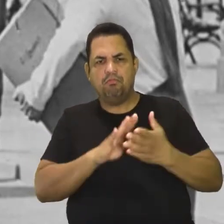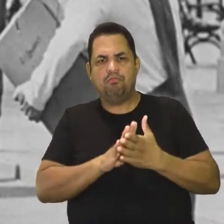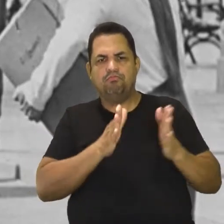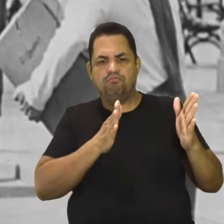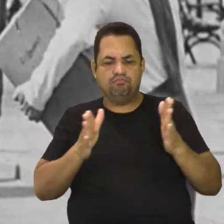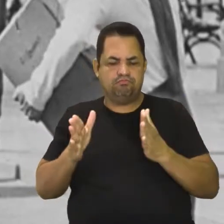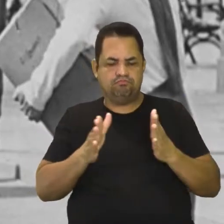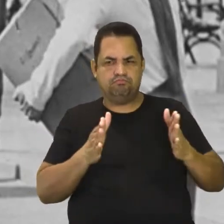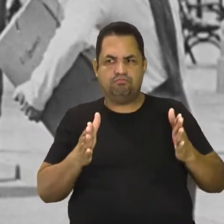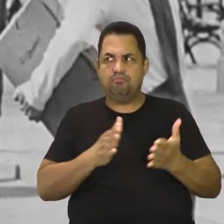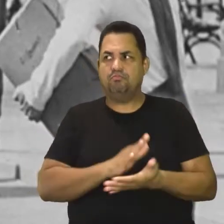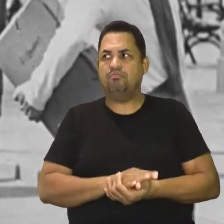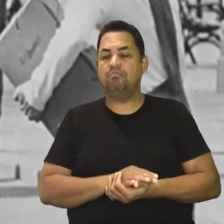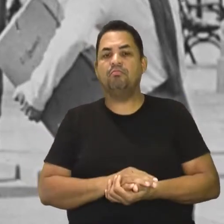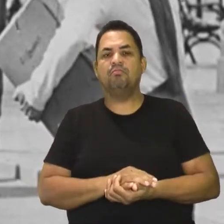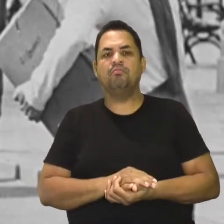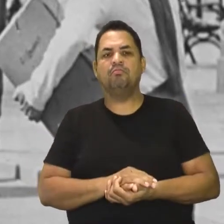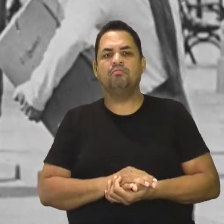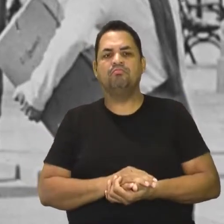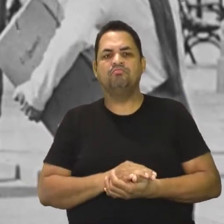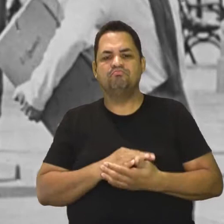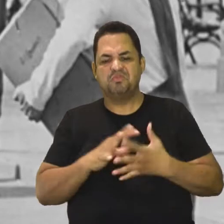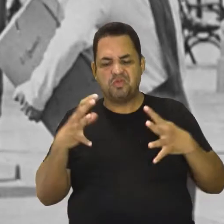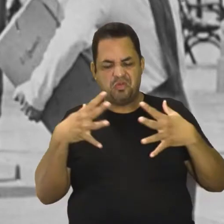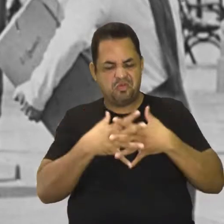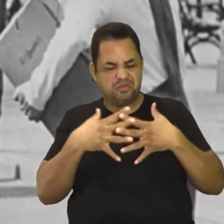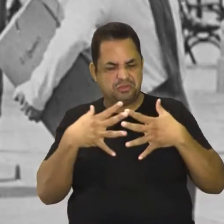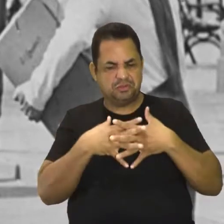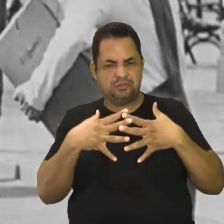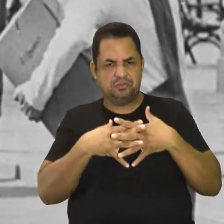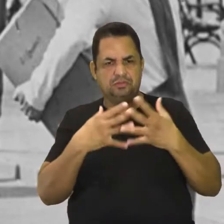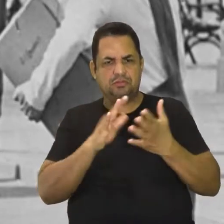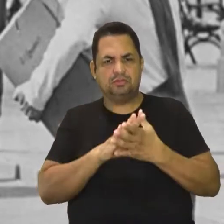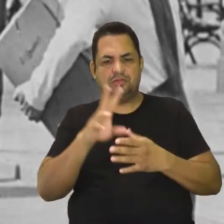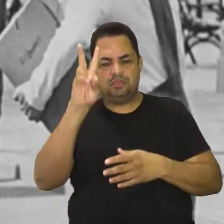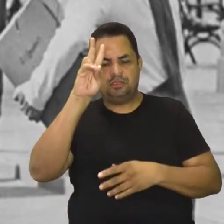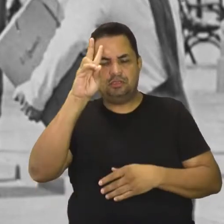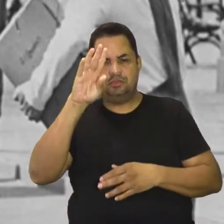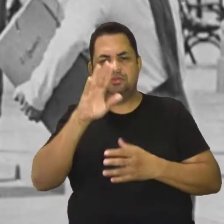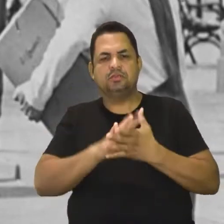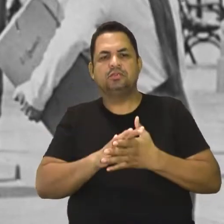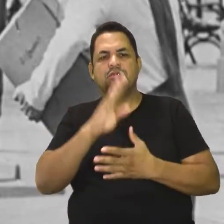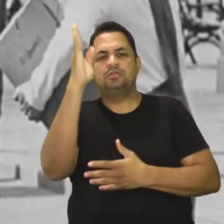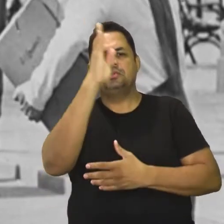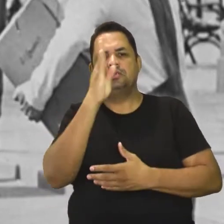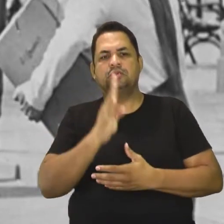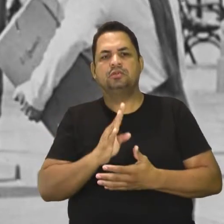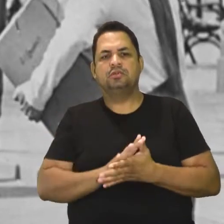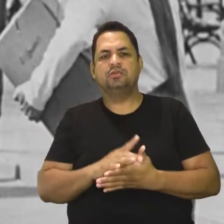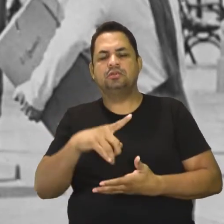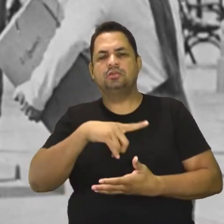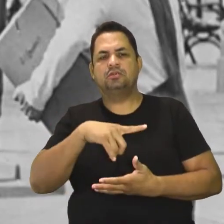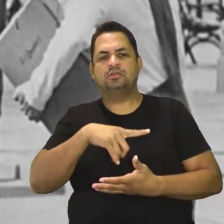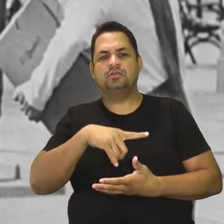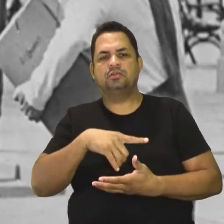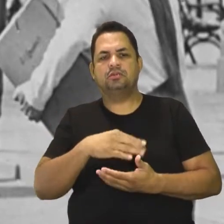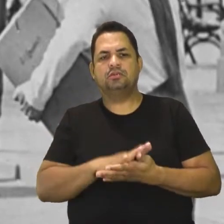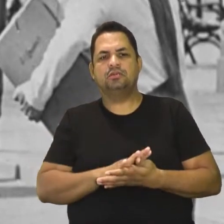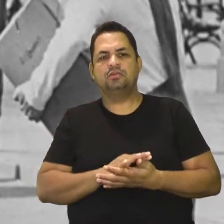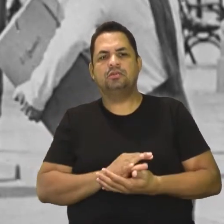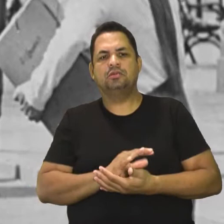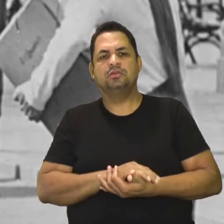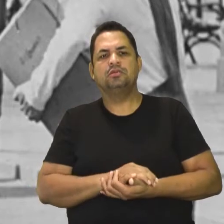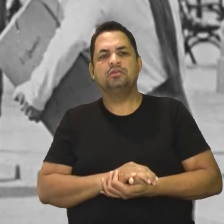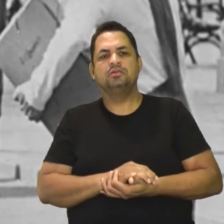período muito conturbado da história do Brasil. Aí nós temos uma figura que vai até